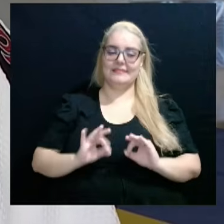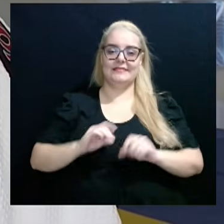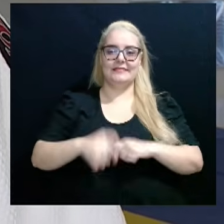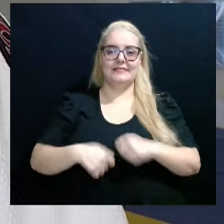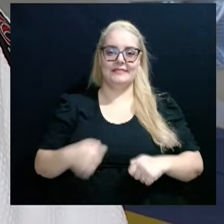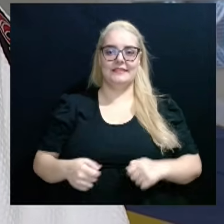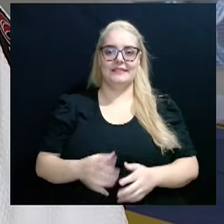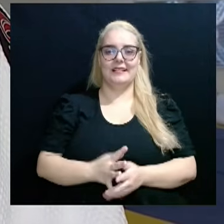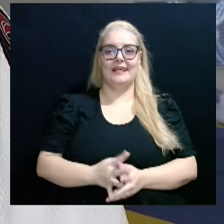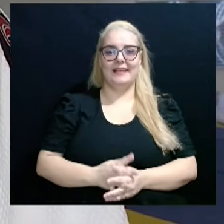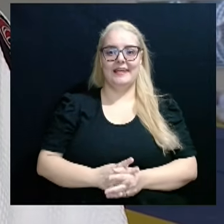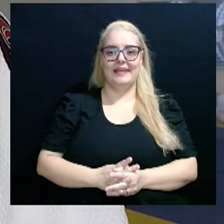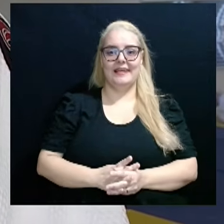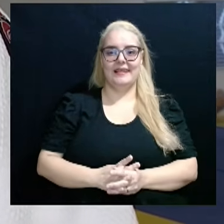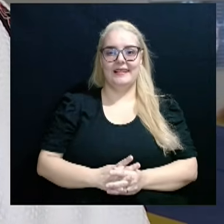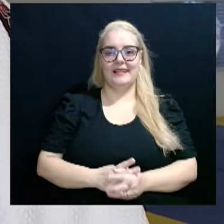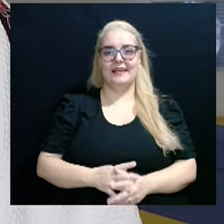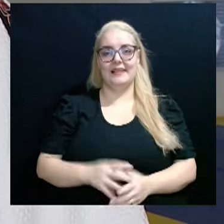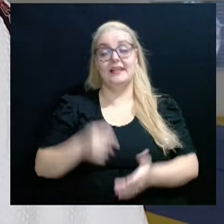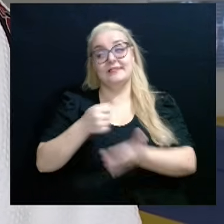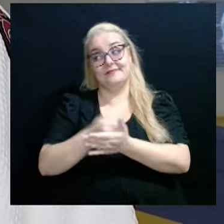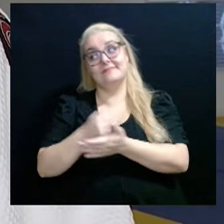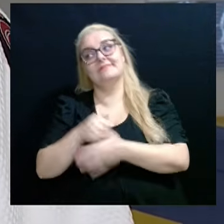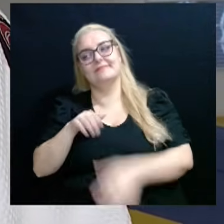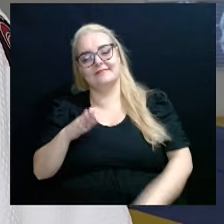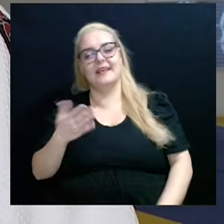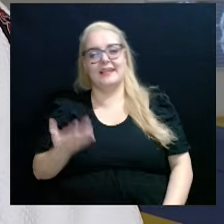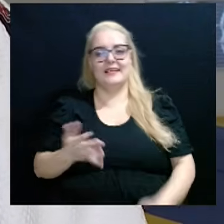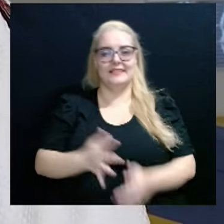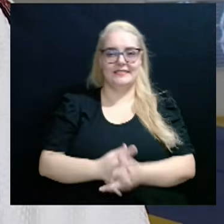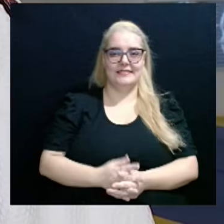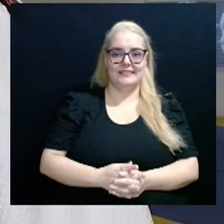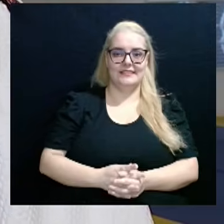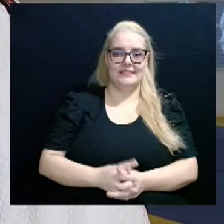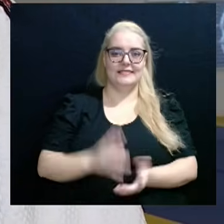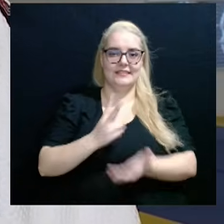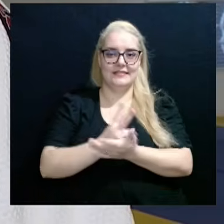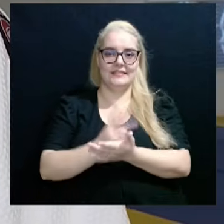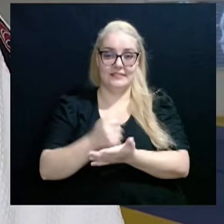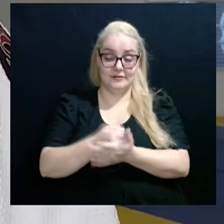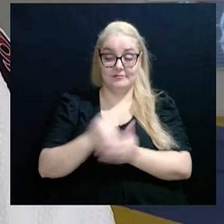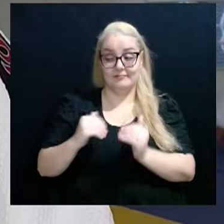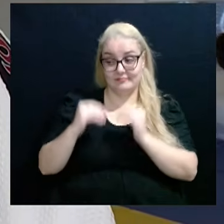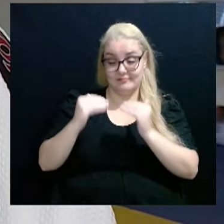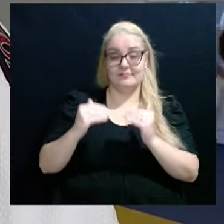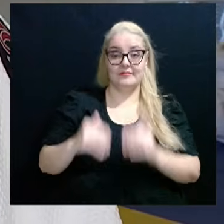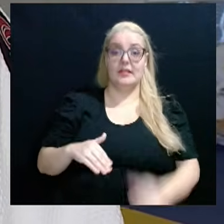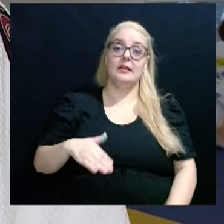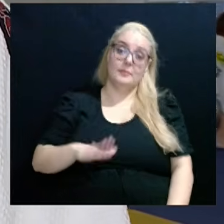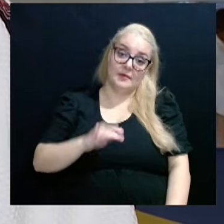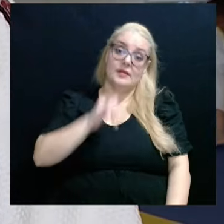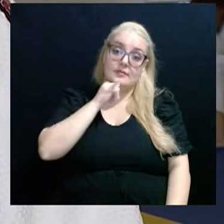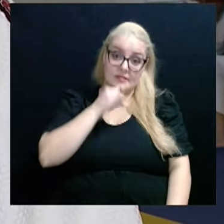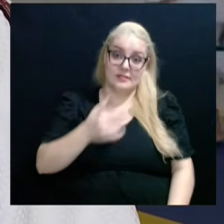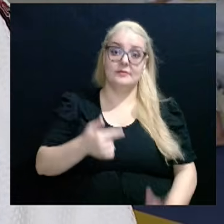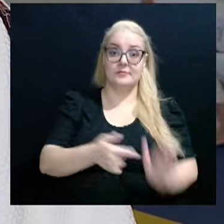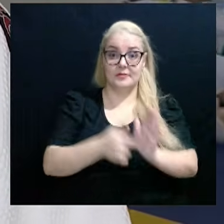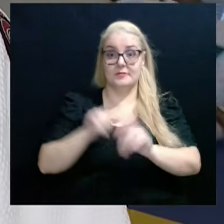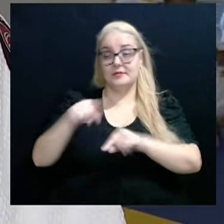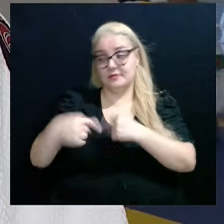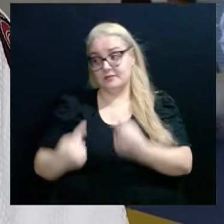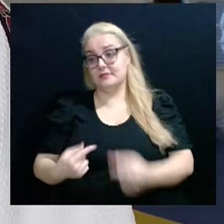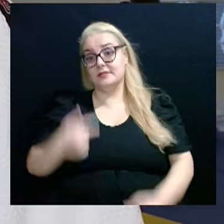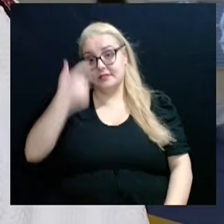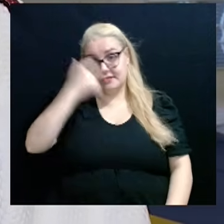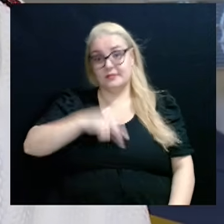mais exigente, né, mas ele sempre exige mais, tem que ser mais um exemplo, né? Mostrar para os outros que eu sou neto, tem que